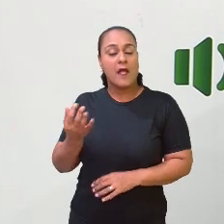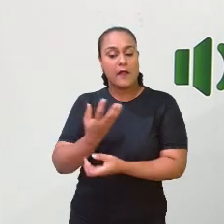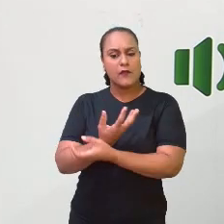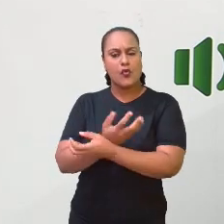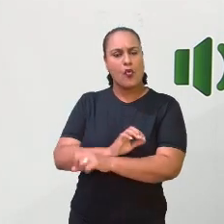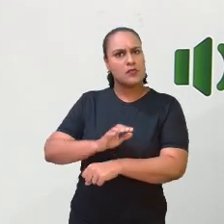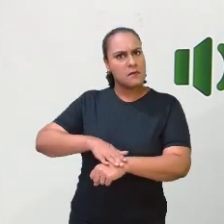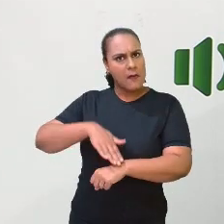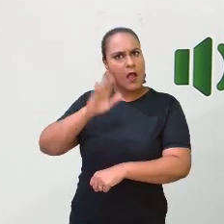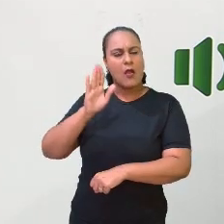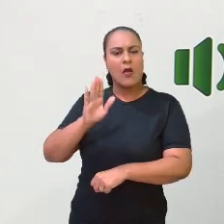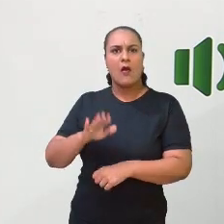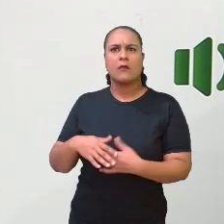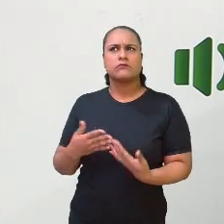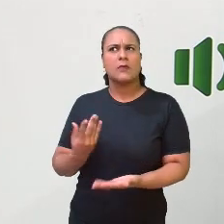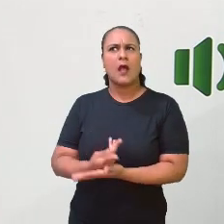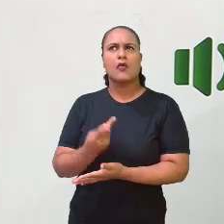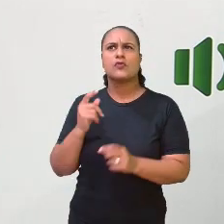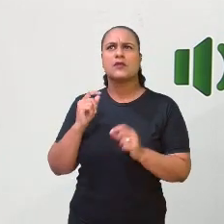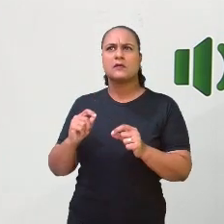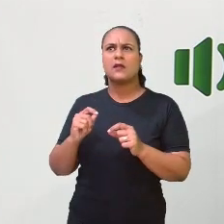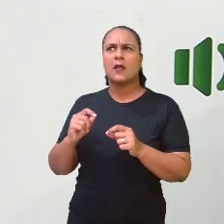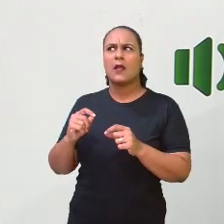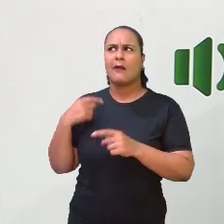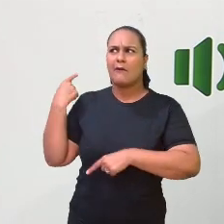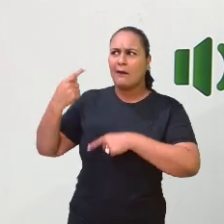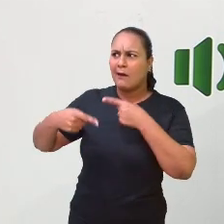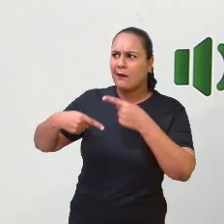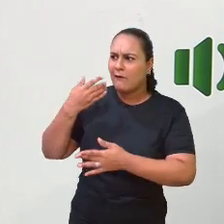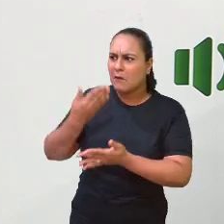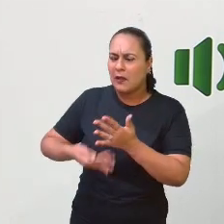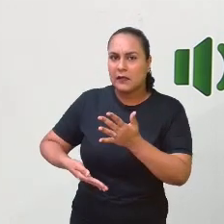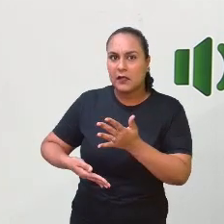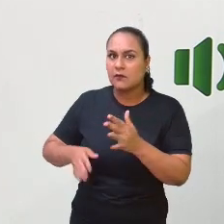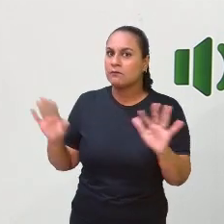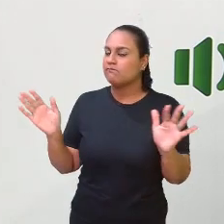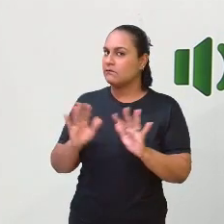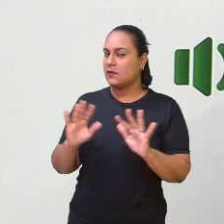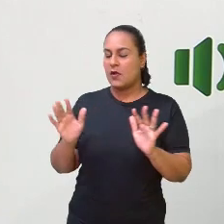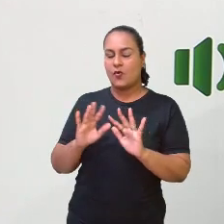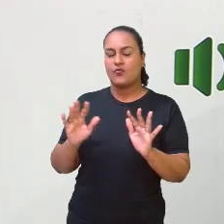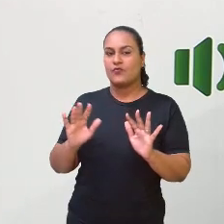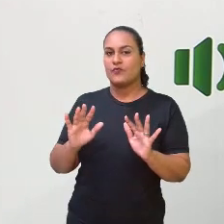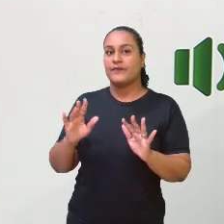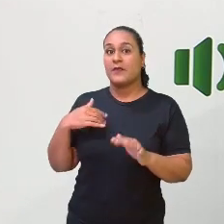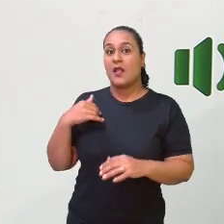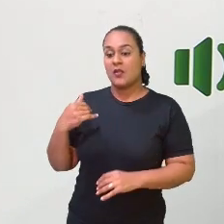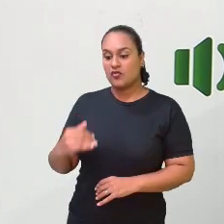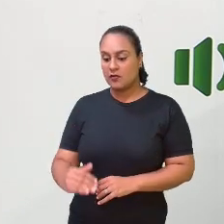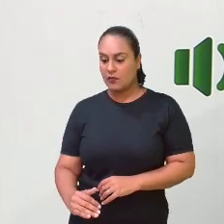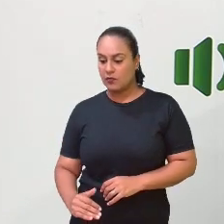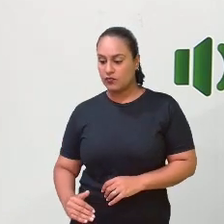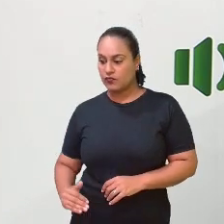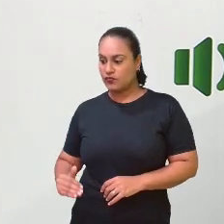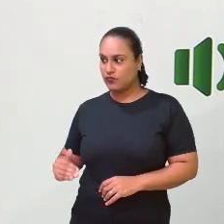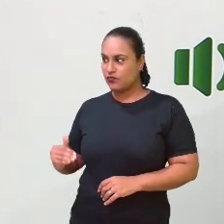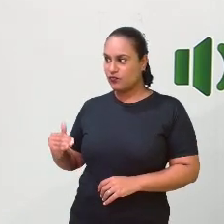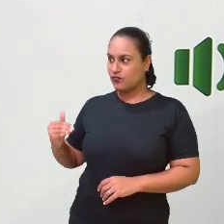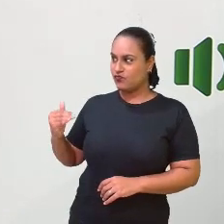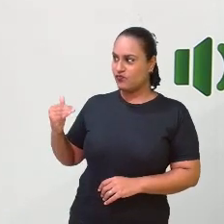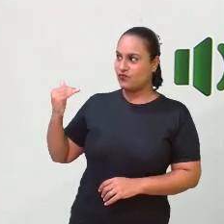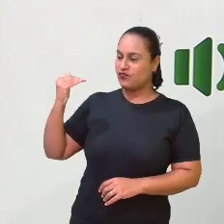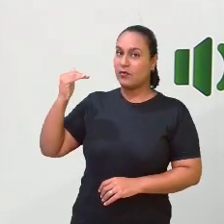acontece? Professora, a gente vai perdendo os ossos, Não, na medida que o nosso corpo ele vai